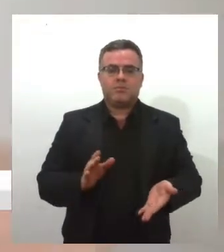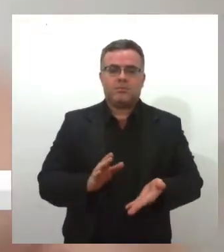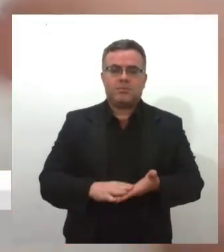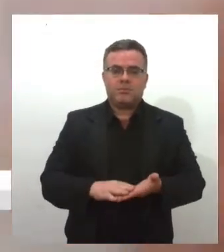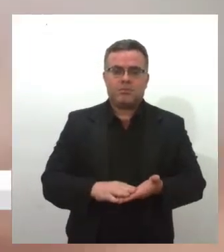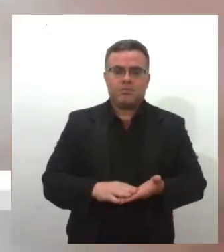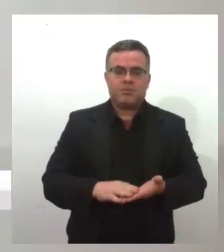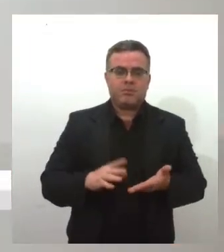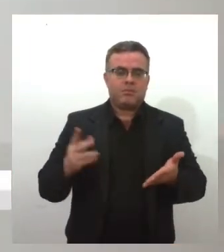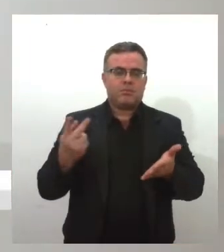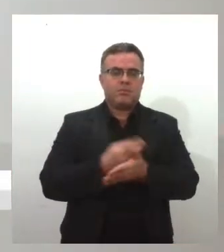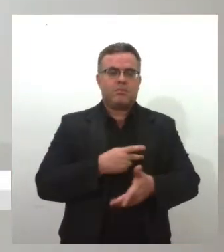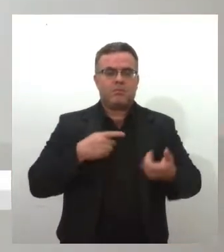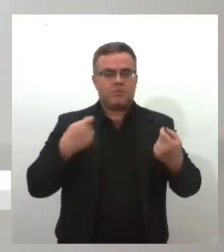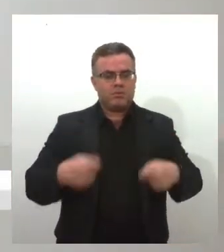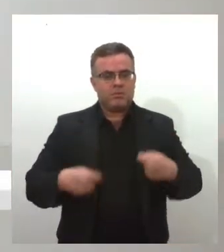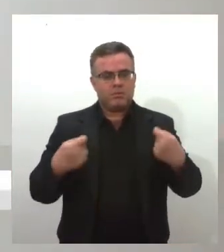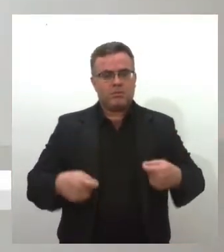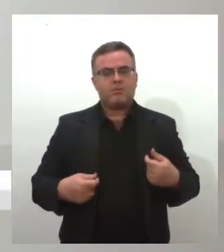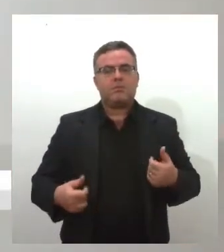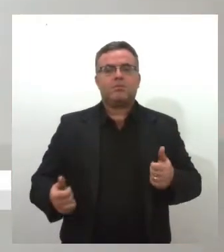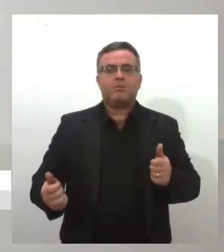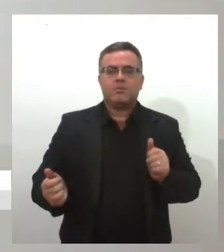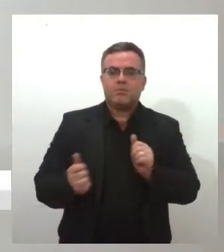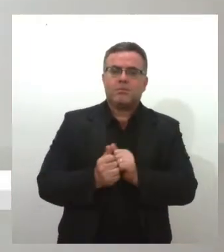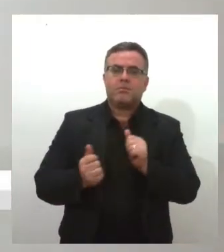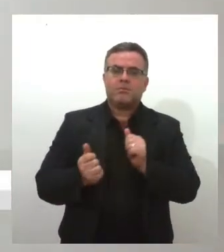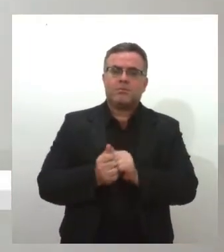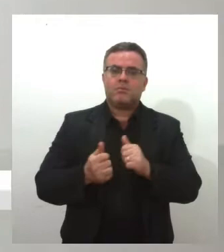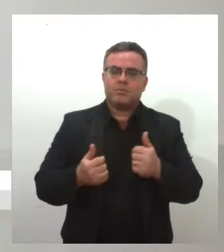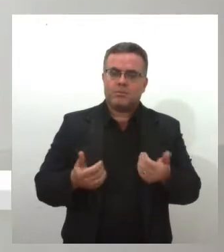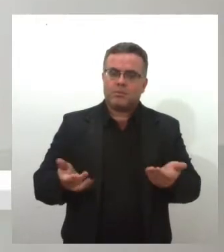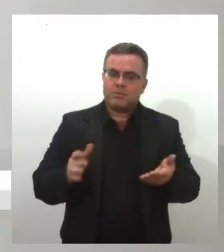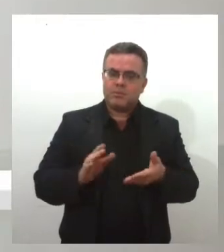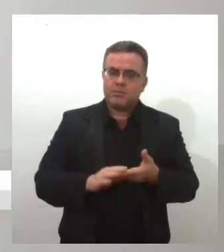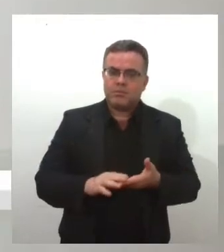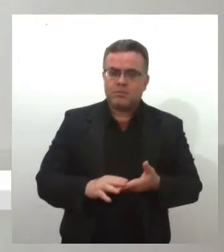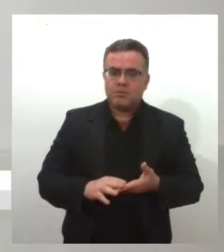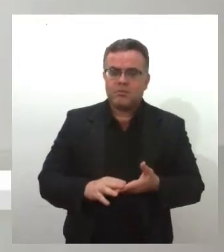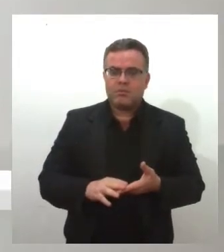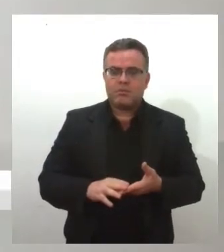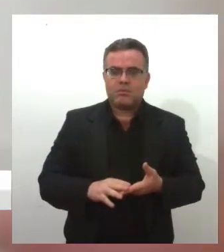a necessidade de se envolver nas decisões da sociedade. Sim. Então,